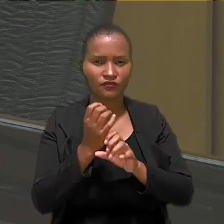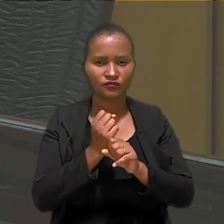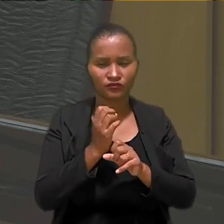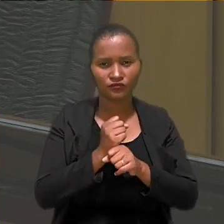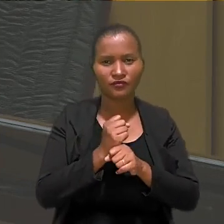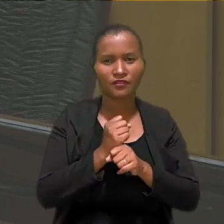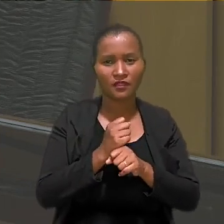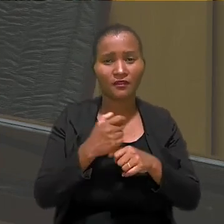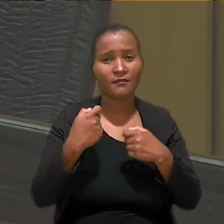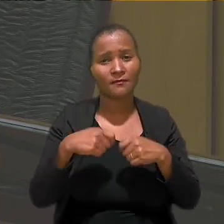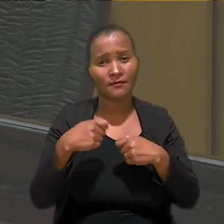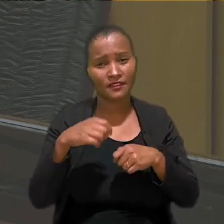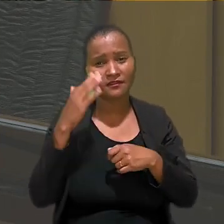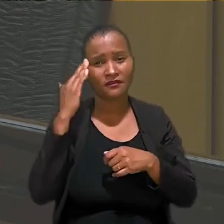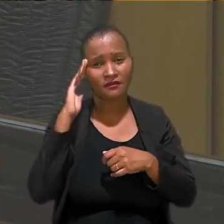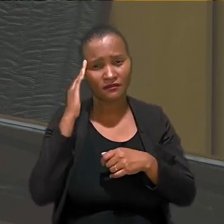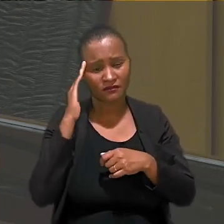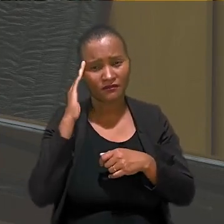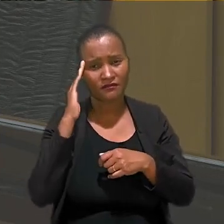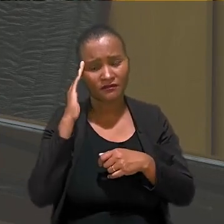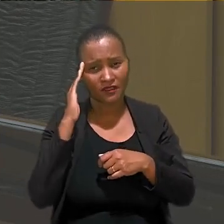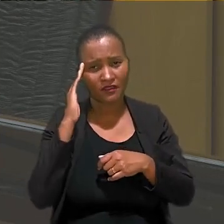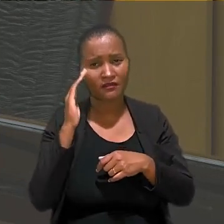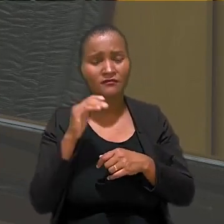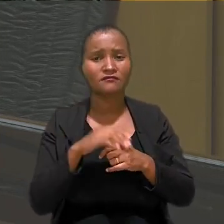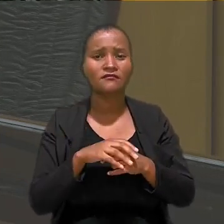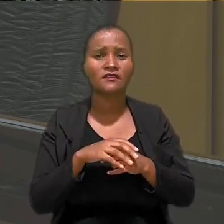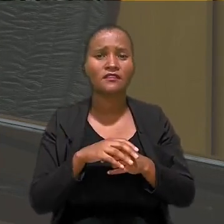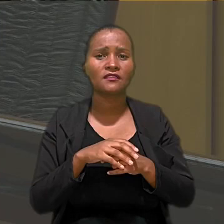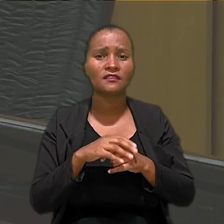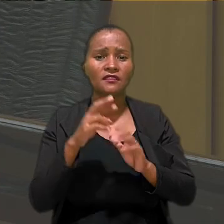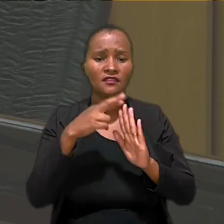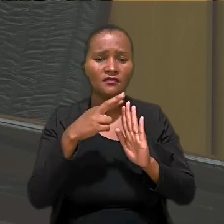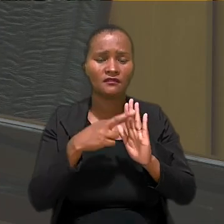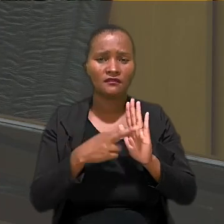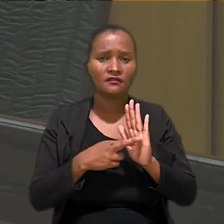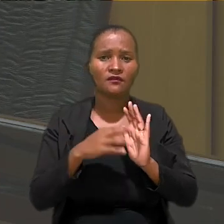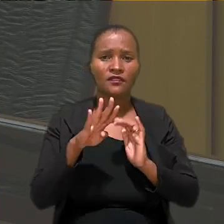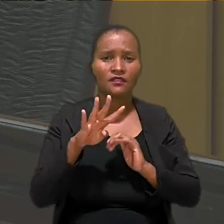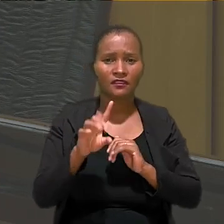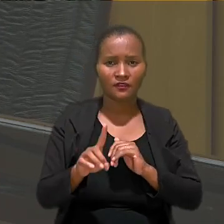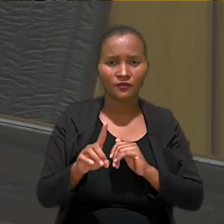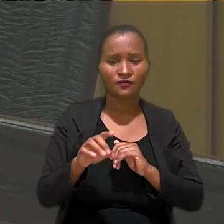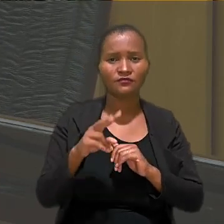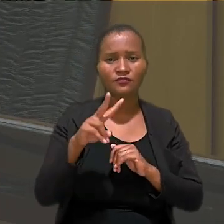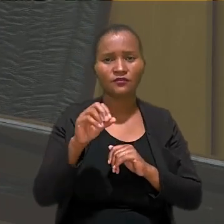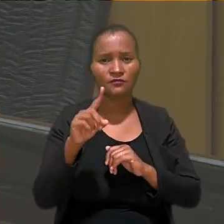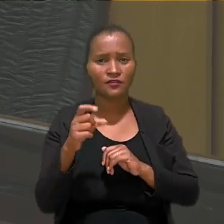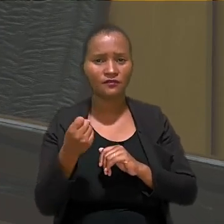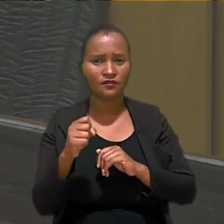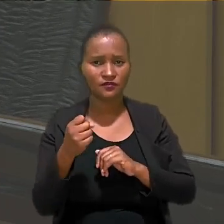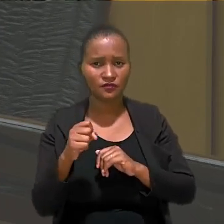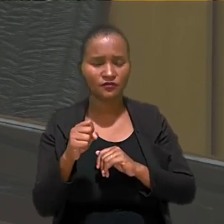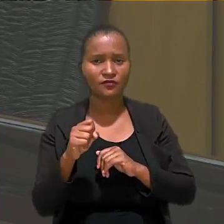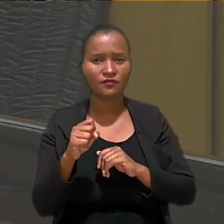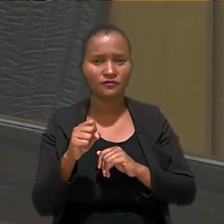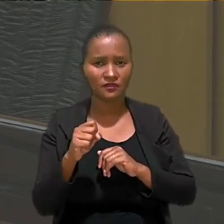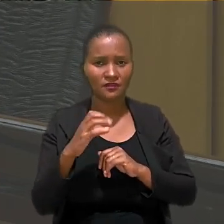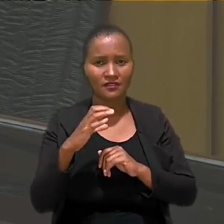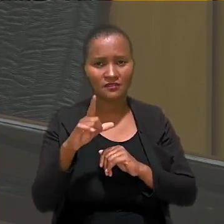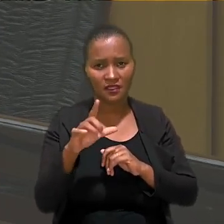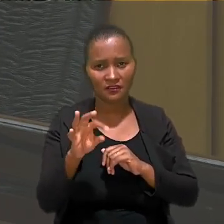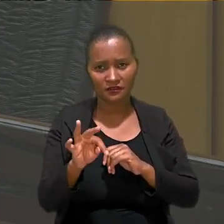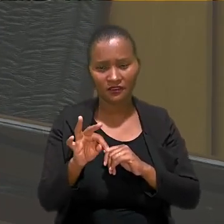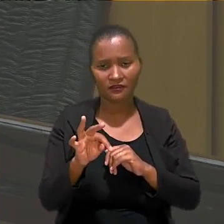estimados, esses que assim devem ser considerados por força inclusive da Instituição Normativa 41/2018, combinada com o artigo 840 para 1º